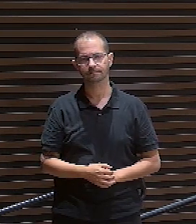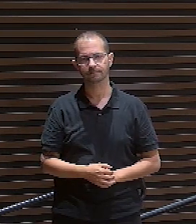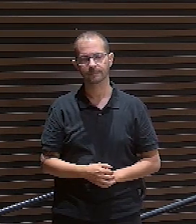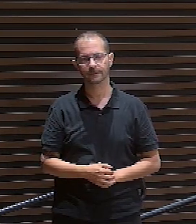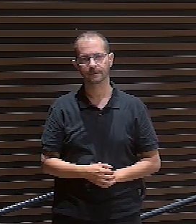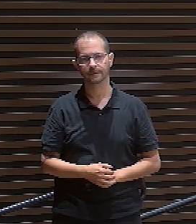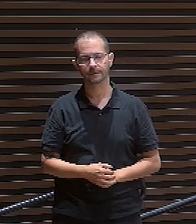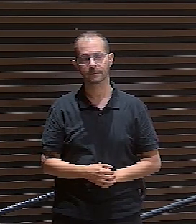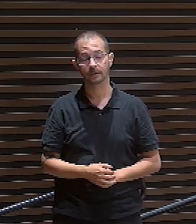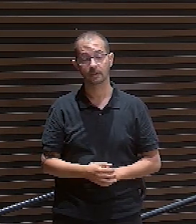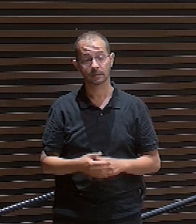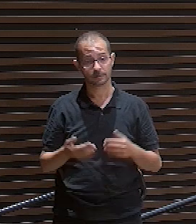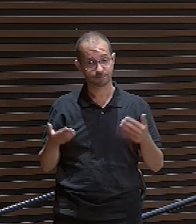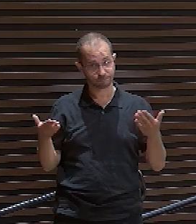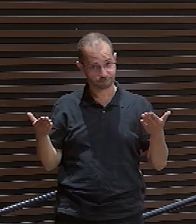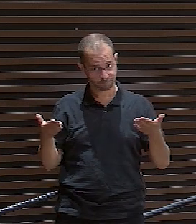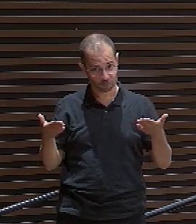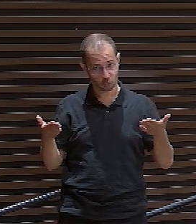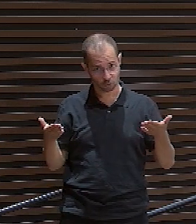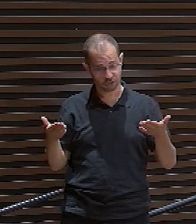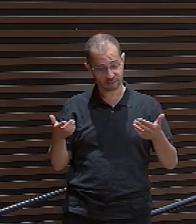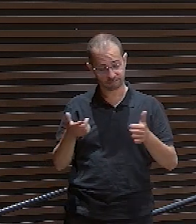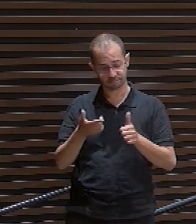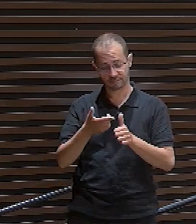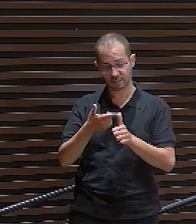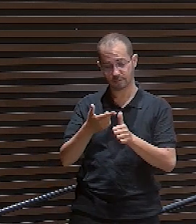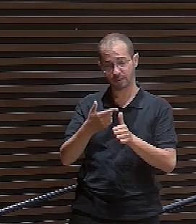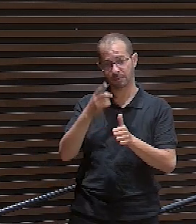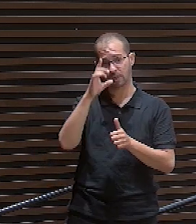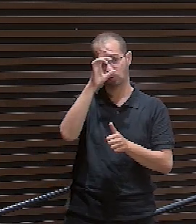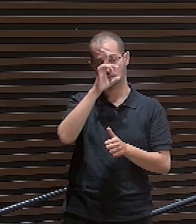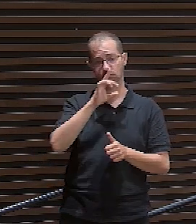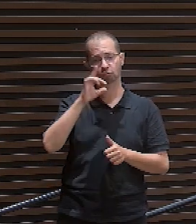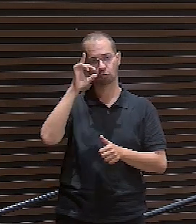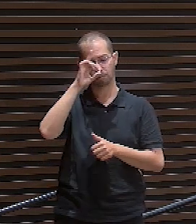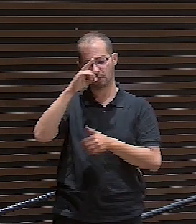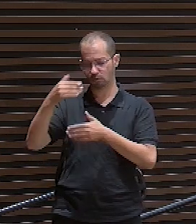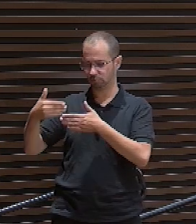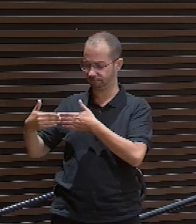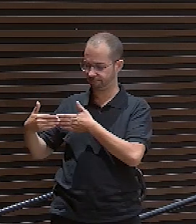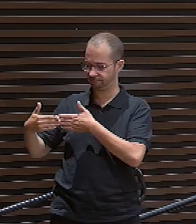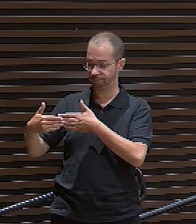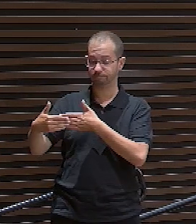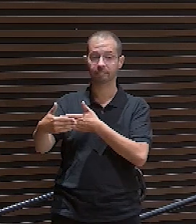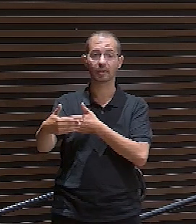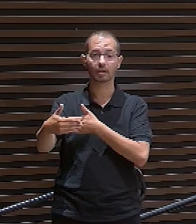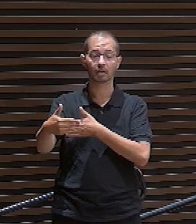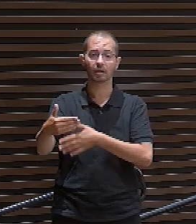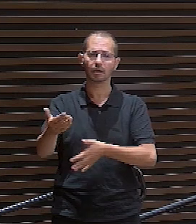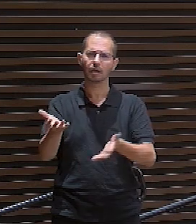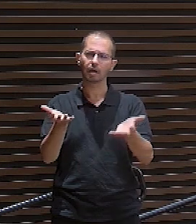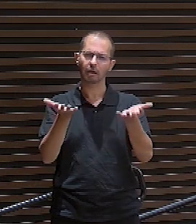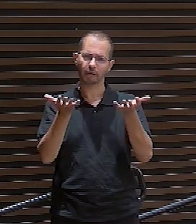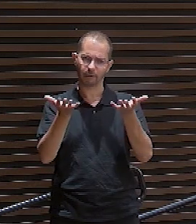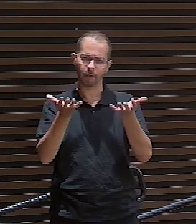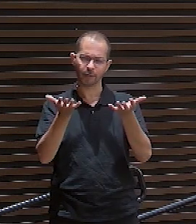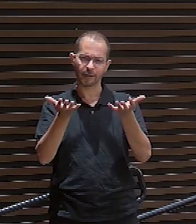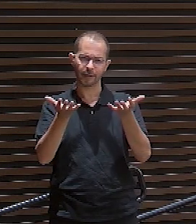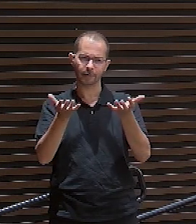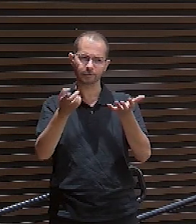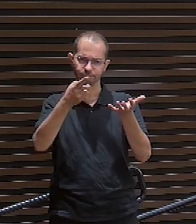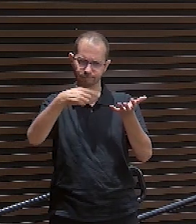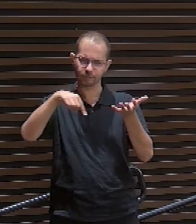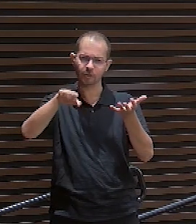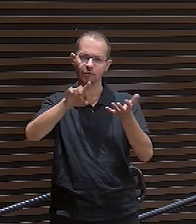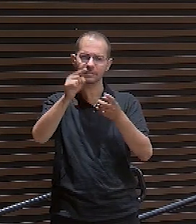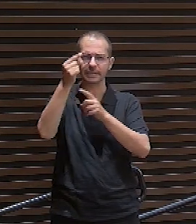Neste primeiro domingo de 25, eu quero provocar aqui um pouquinho sobre